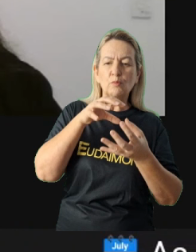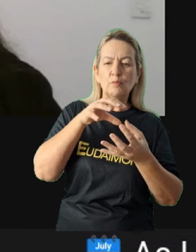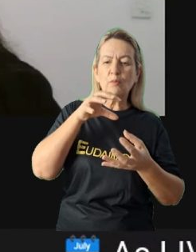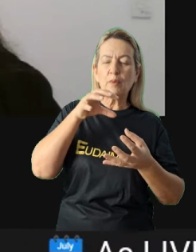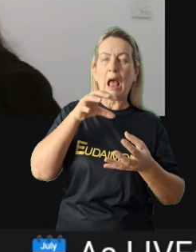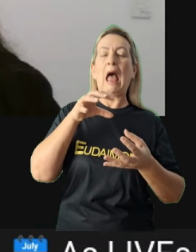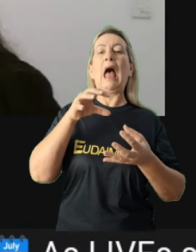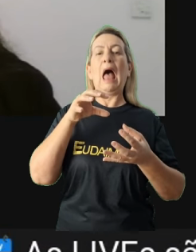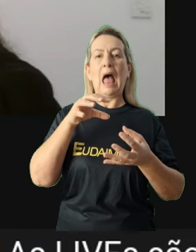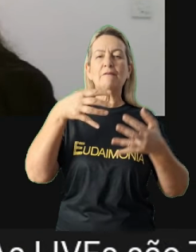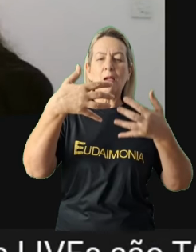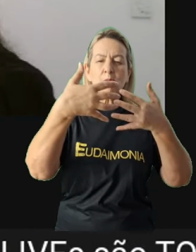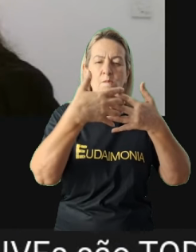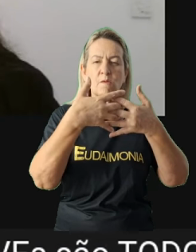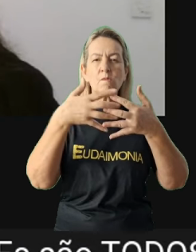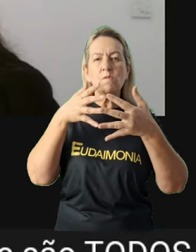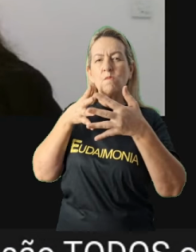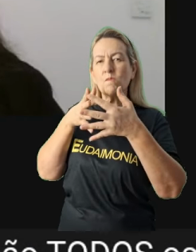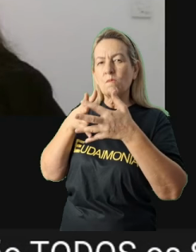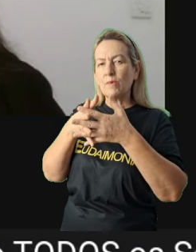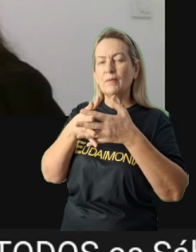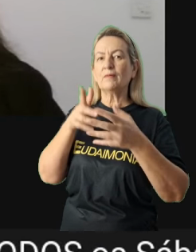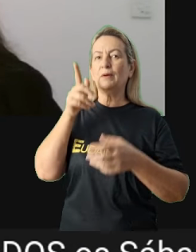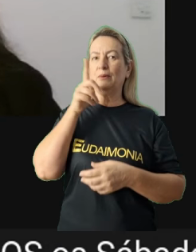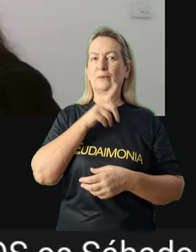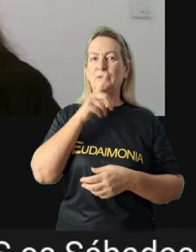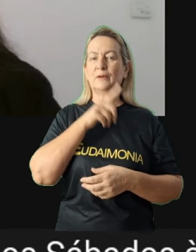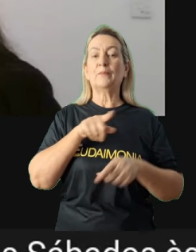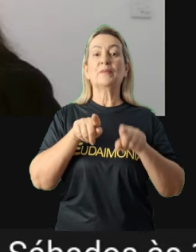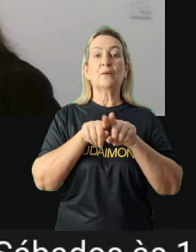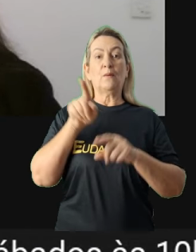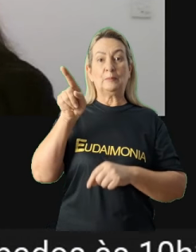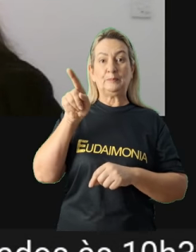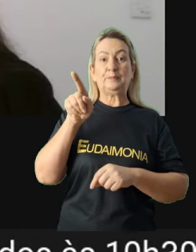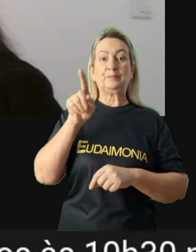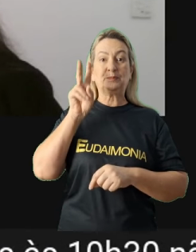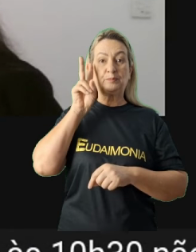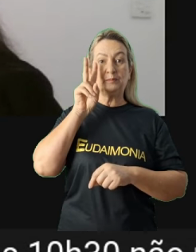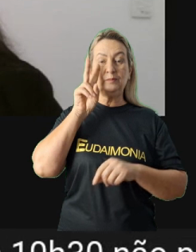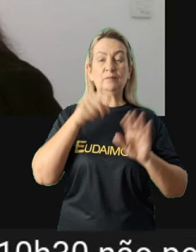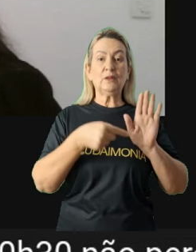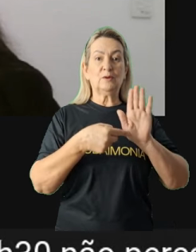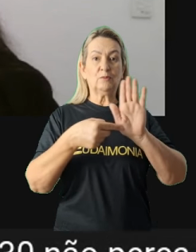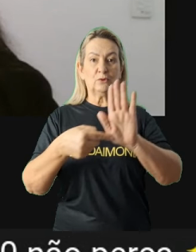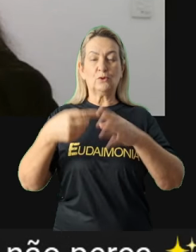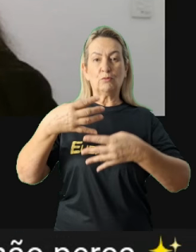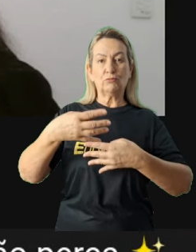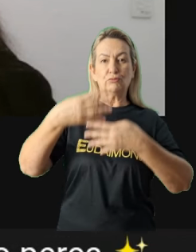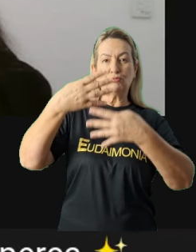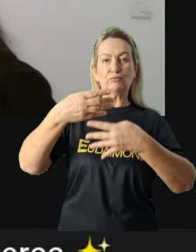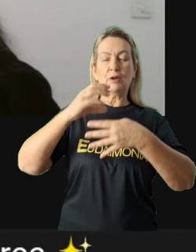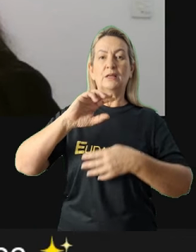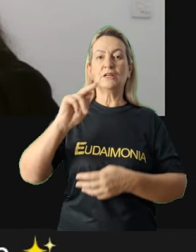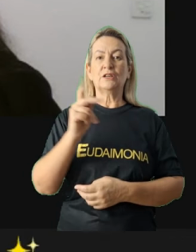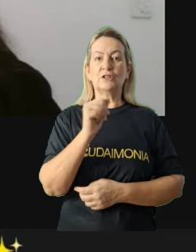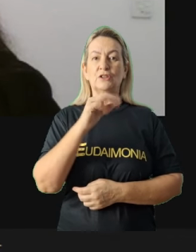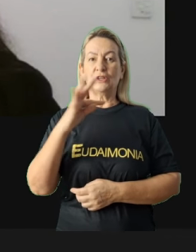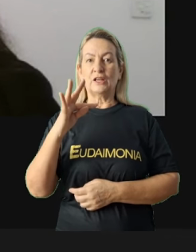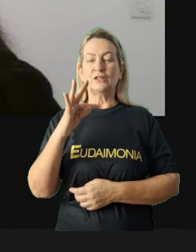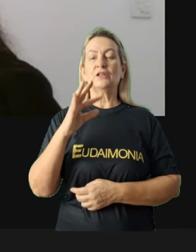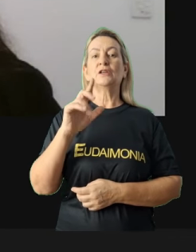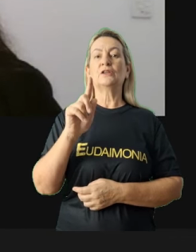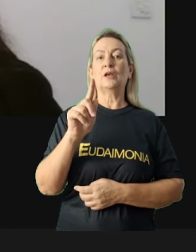vai conseguindo juntar algumas pecinhas do quebra-cabeça. Com relação ao case que você apresentou do chat GPT,